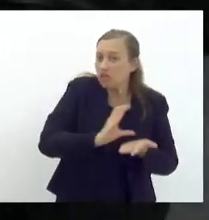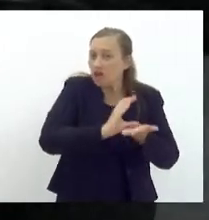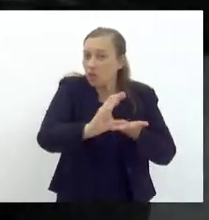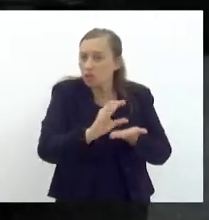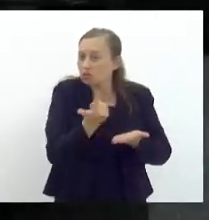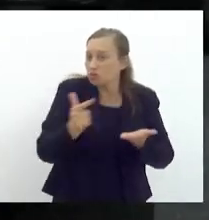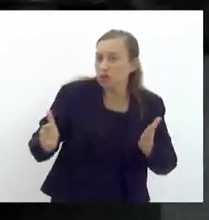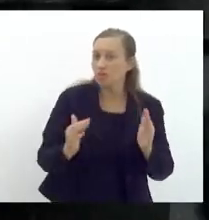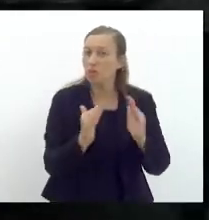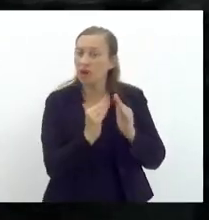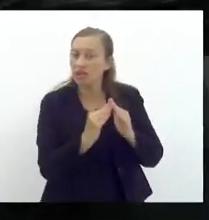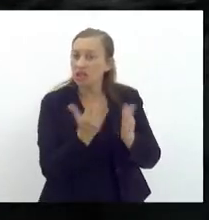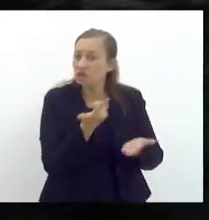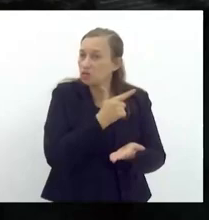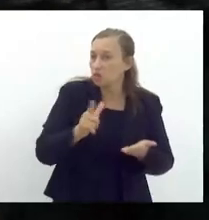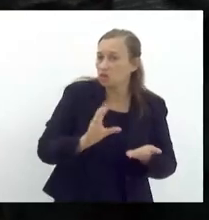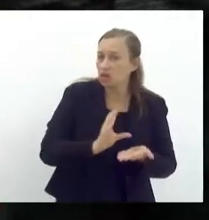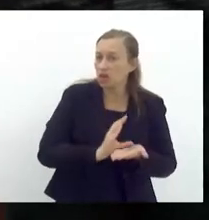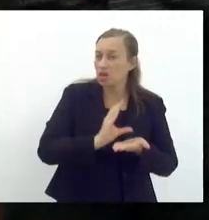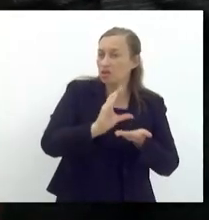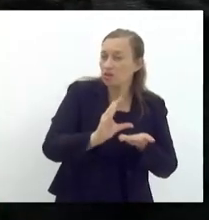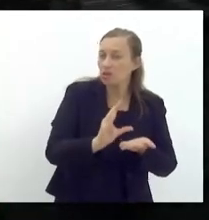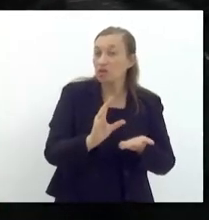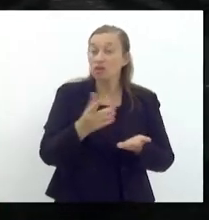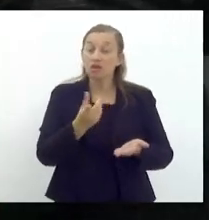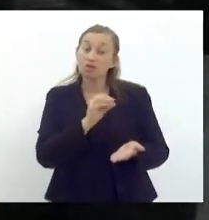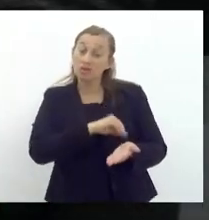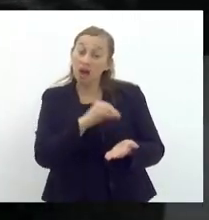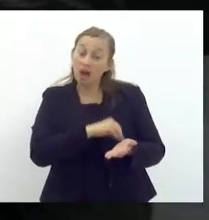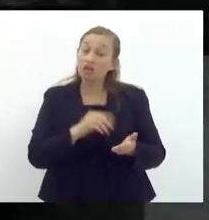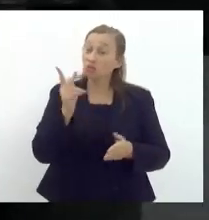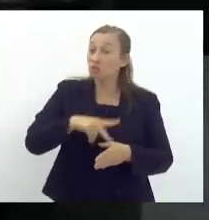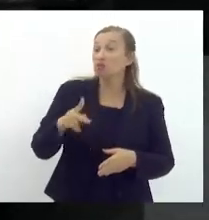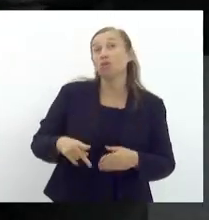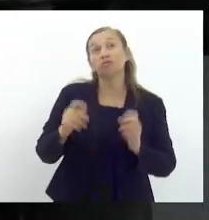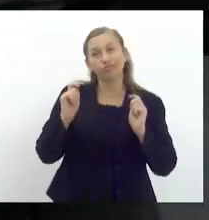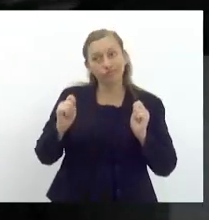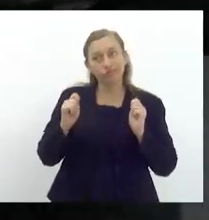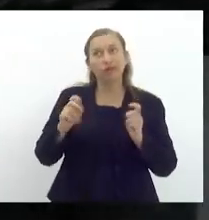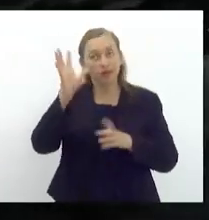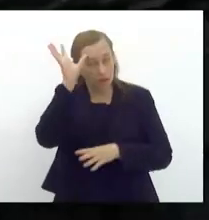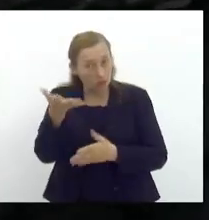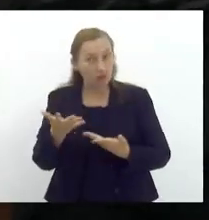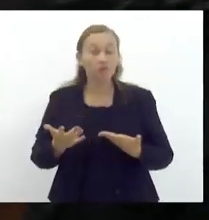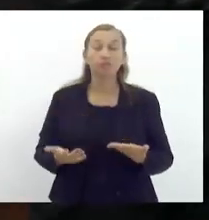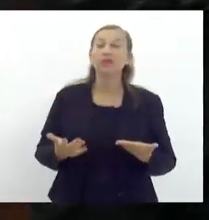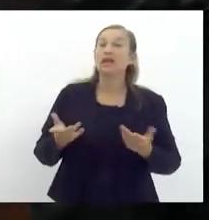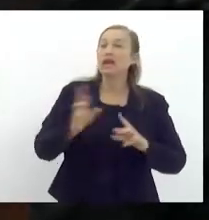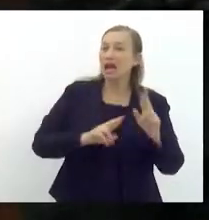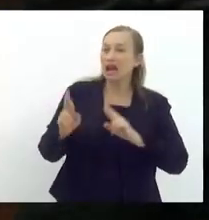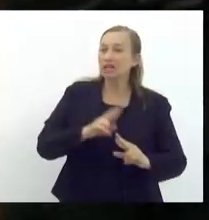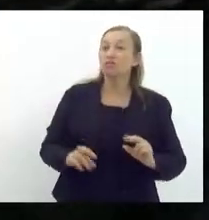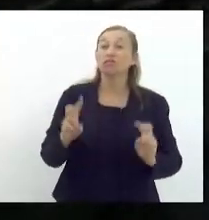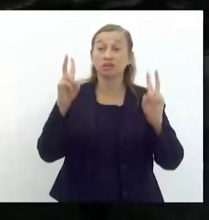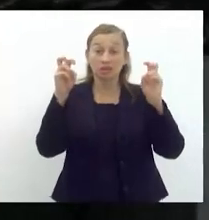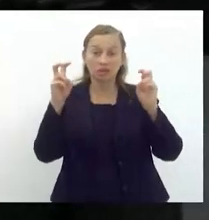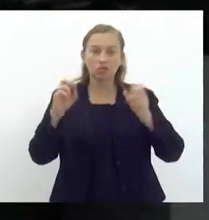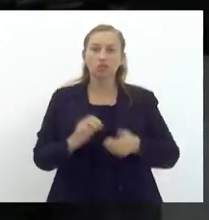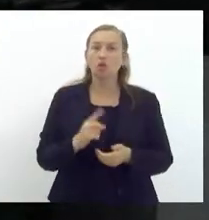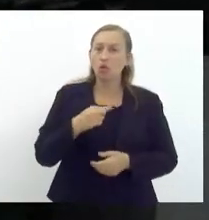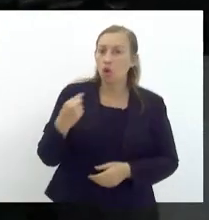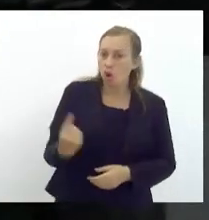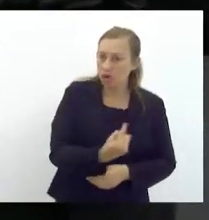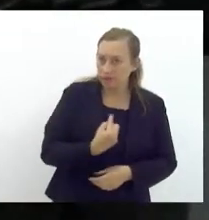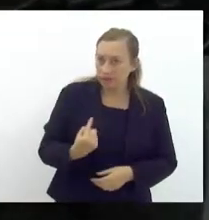não tem aumento do salário dos professores que aliás espero que se resolva etc portanto em relação a esse ponto nós